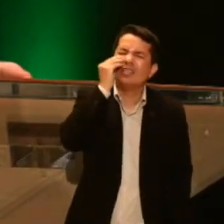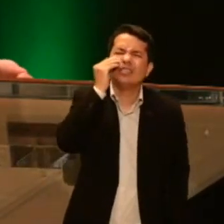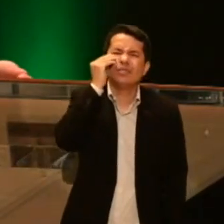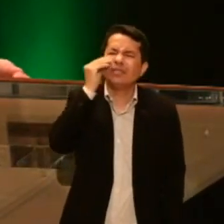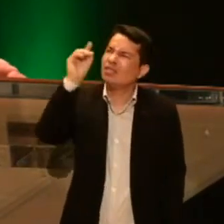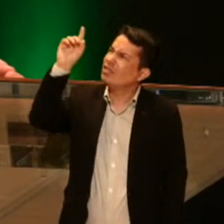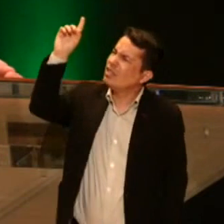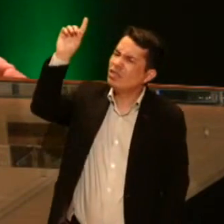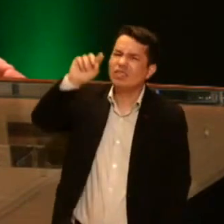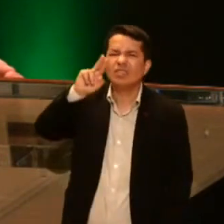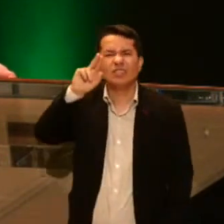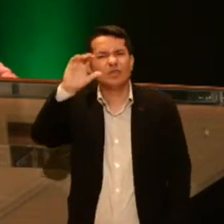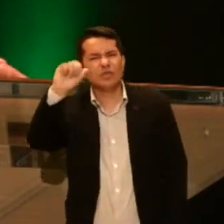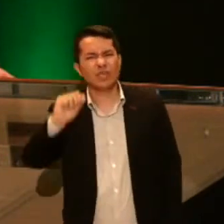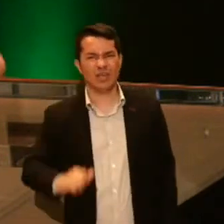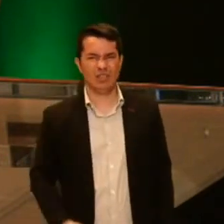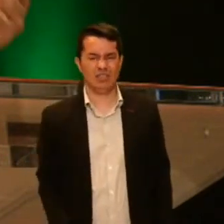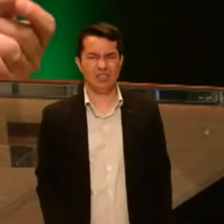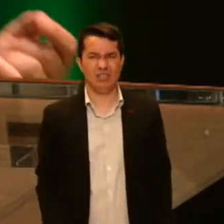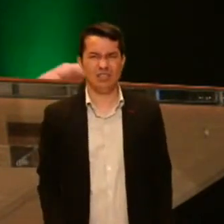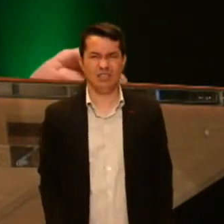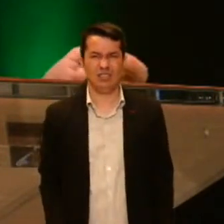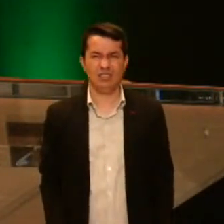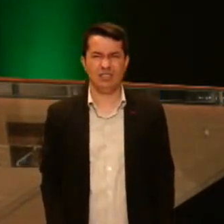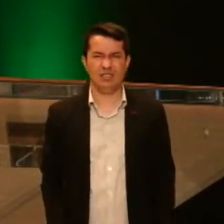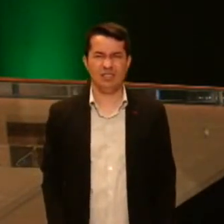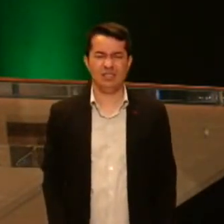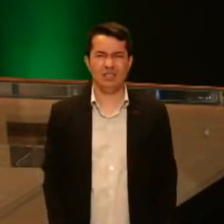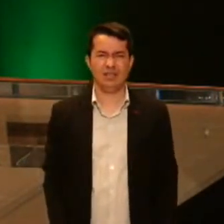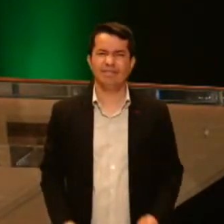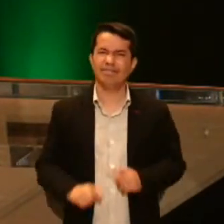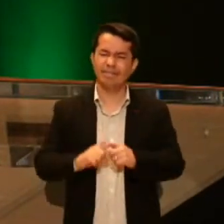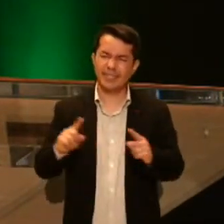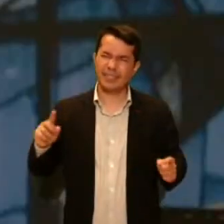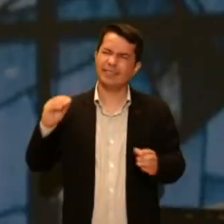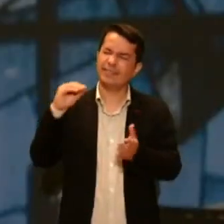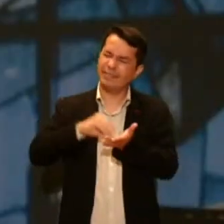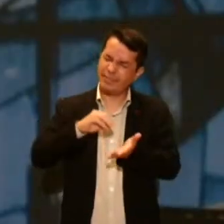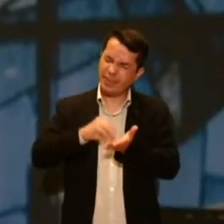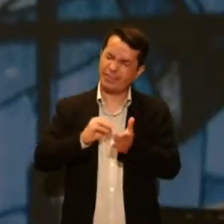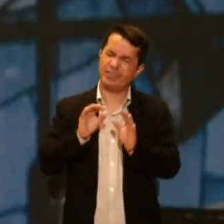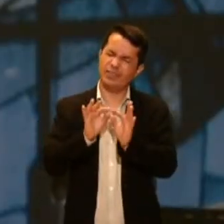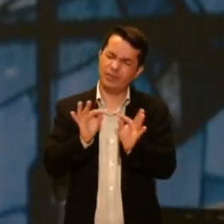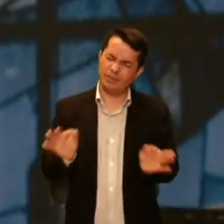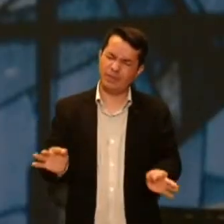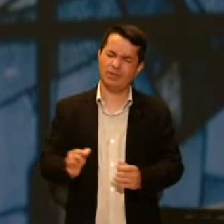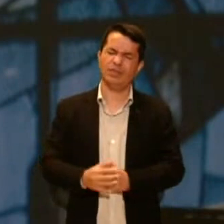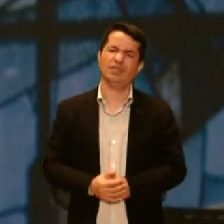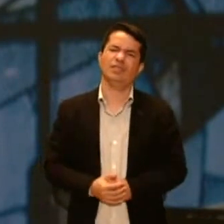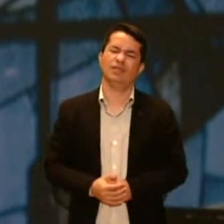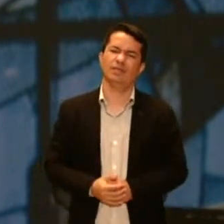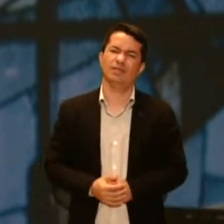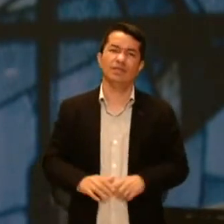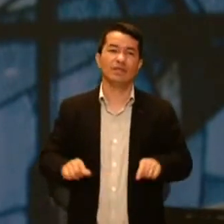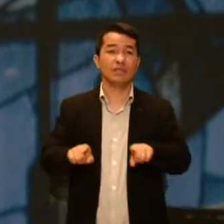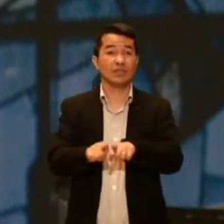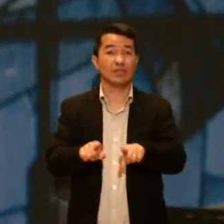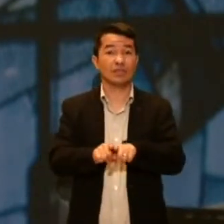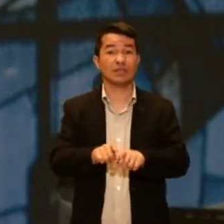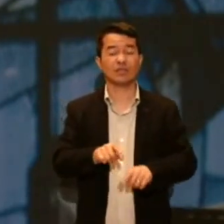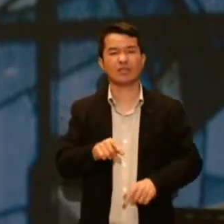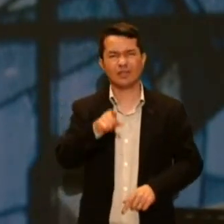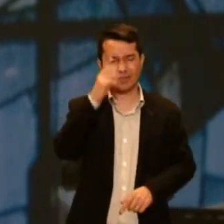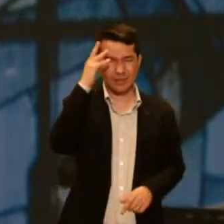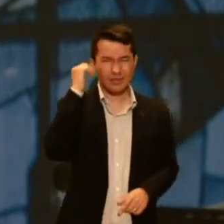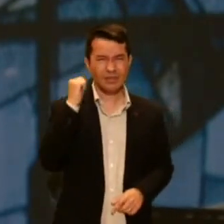e a razão disso é porque falta-lhes humildade. E sabe qual é a humildade que falta? De reconhecer